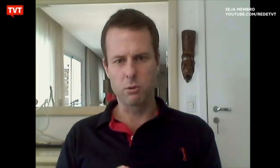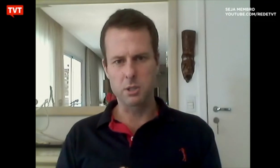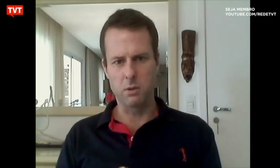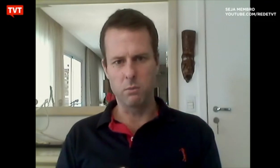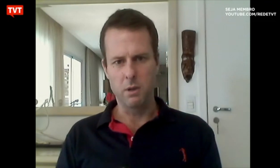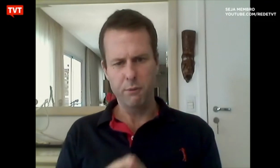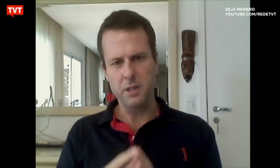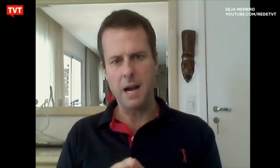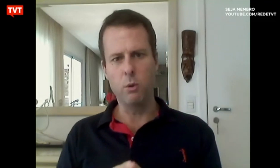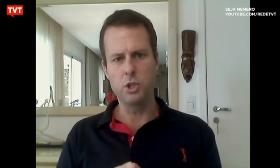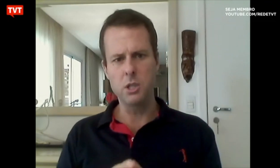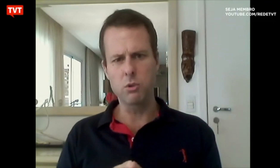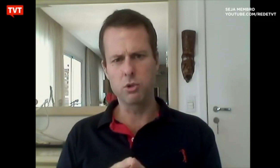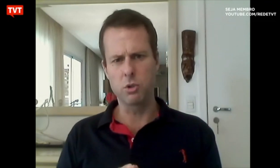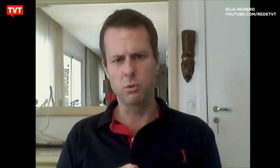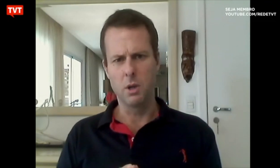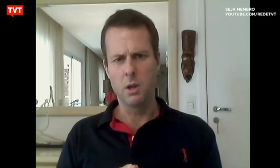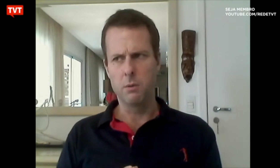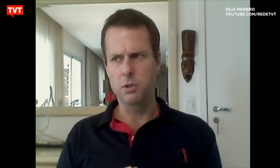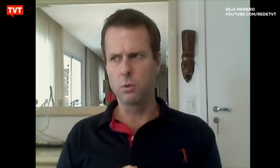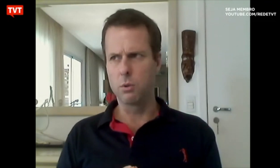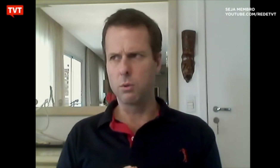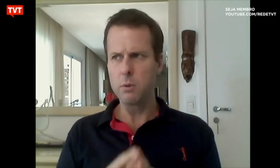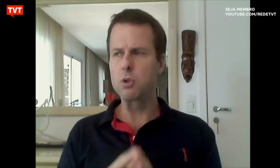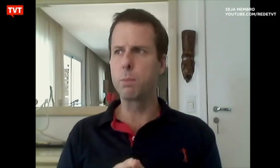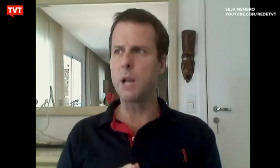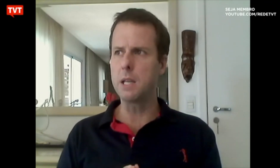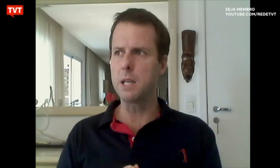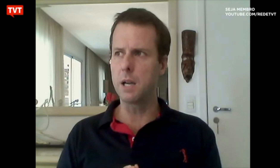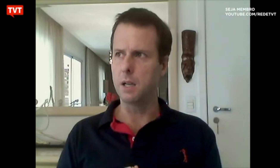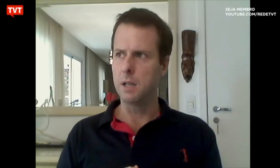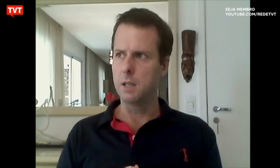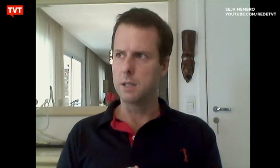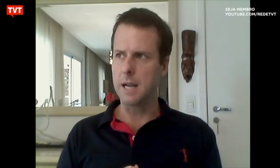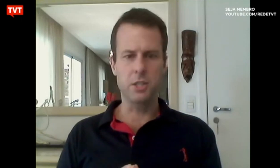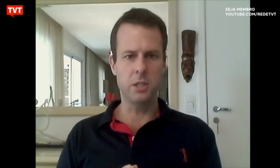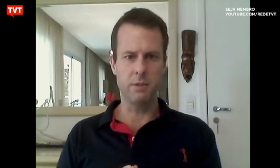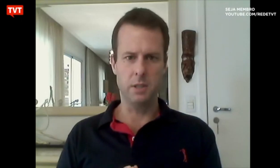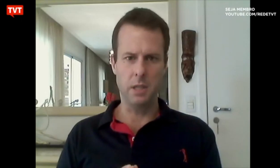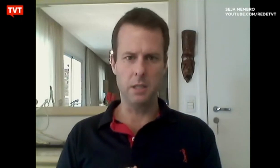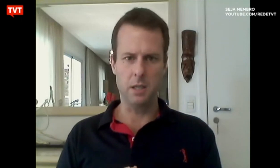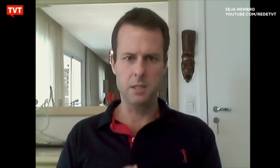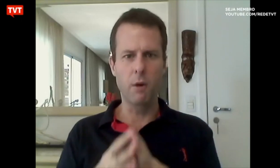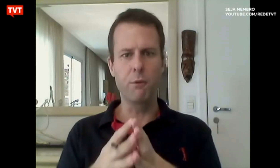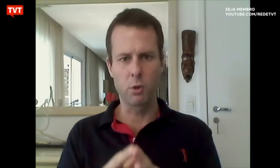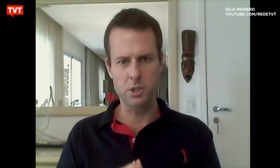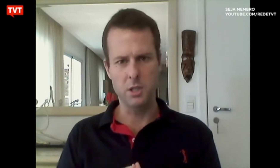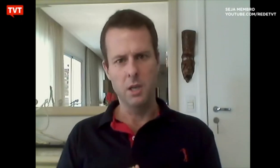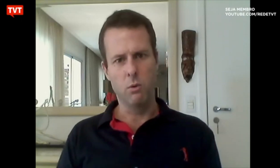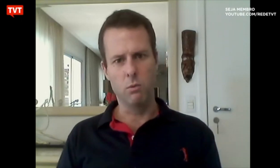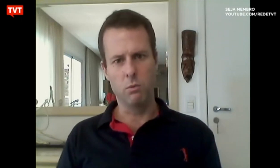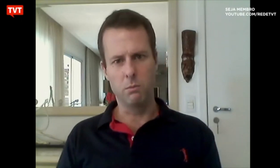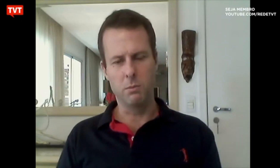a resolução final disse o eu não estou na ativa Talita se